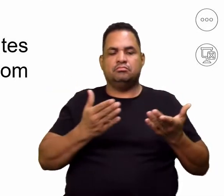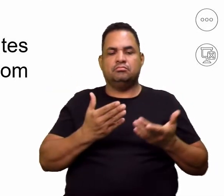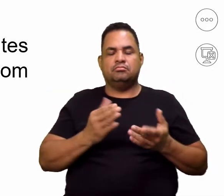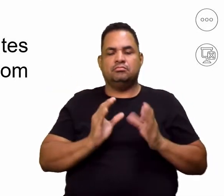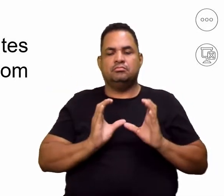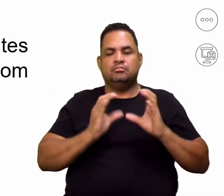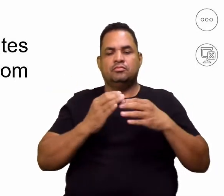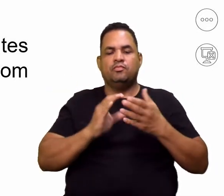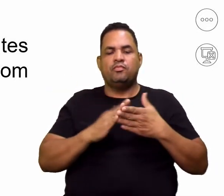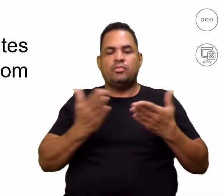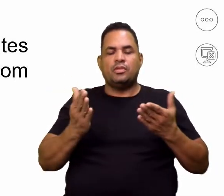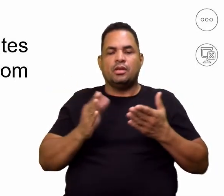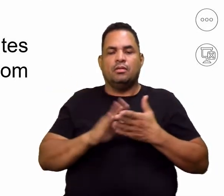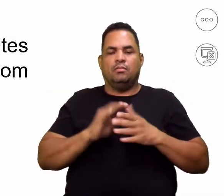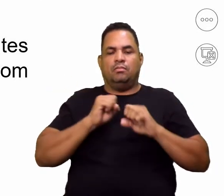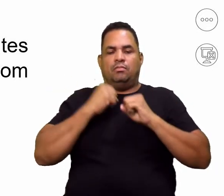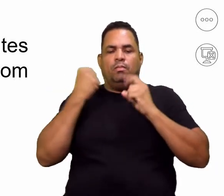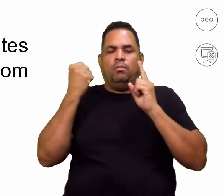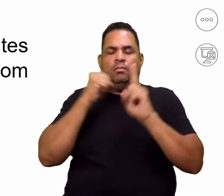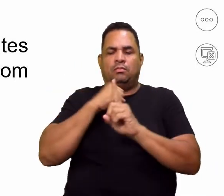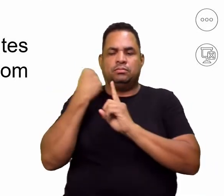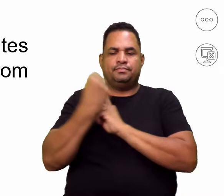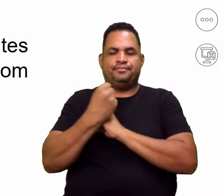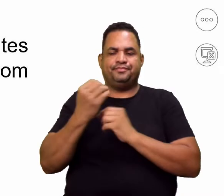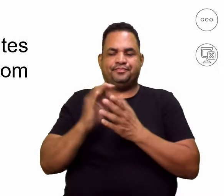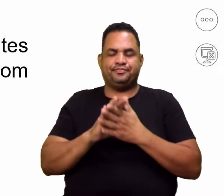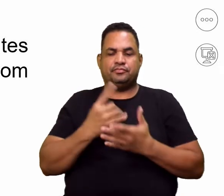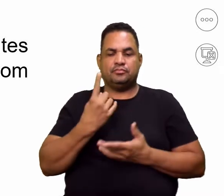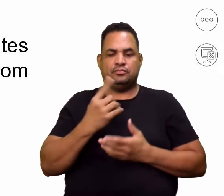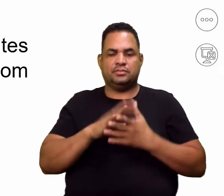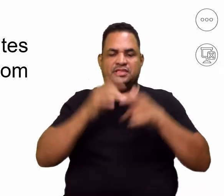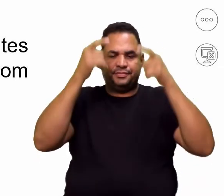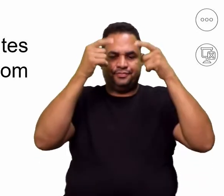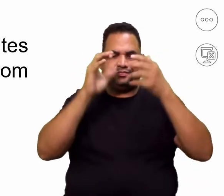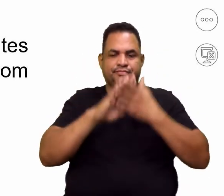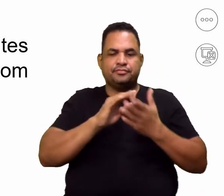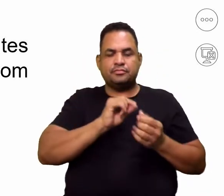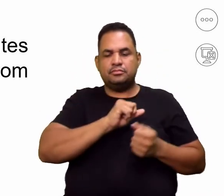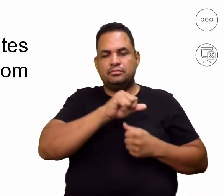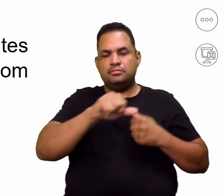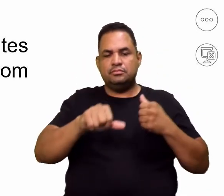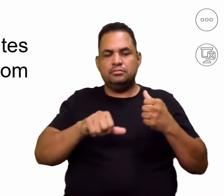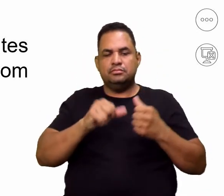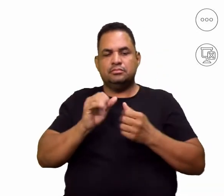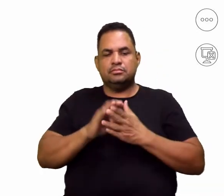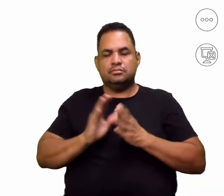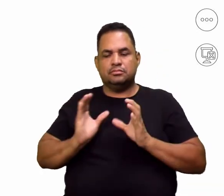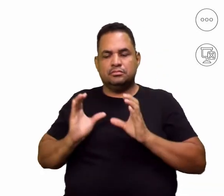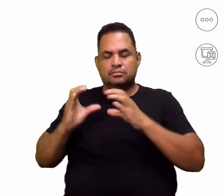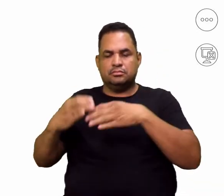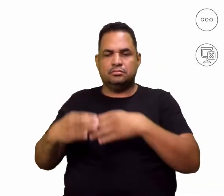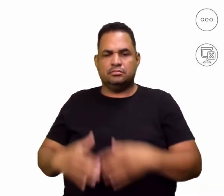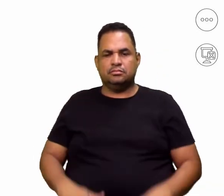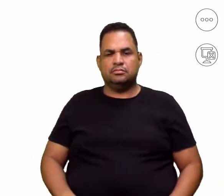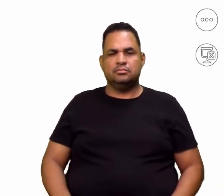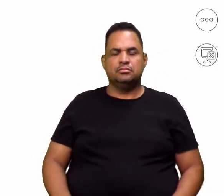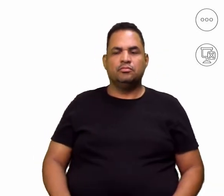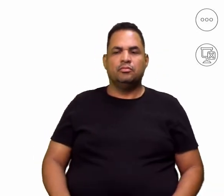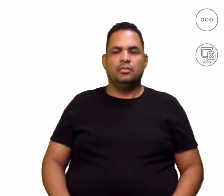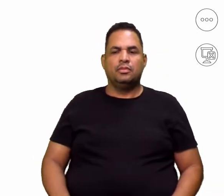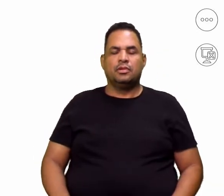de abelhas, cada sociedade vai ter uma rainha apenas, tá? Então, ela vai ter que migrar e formar a sua colônia lá. E